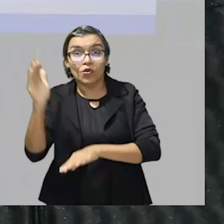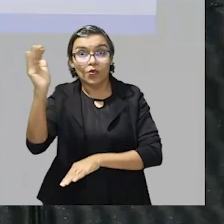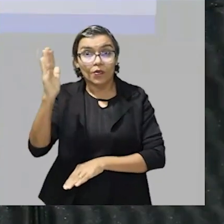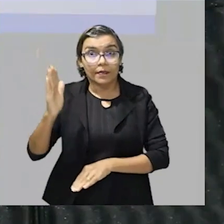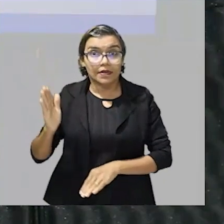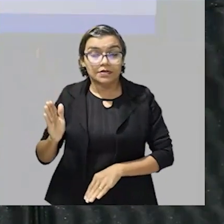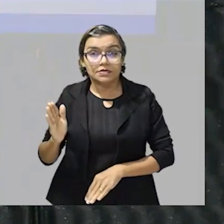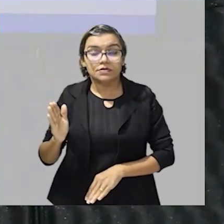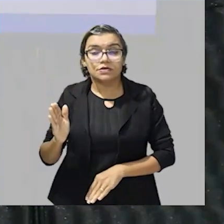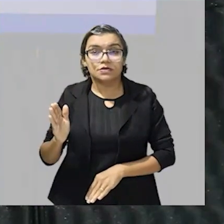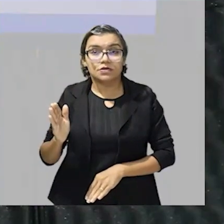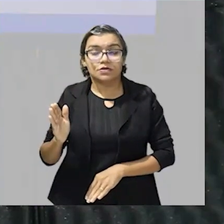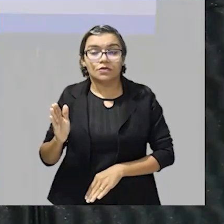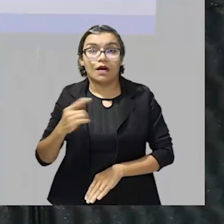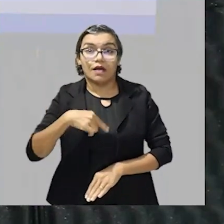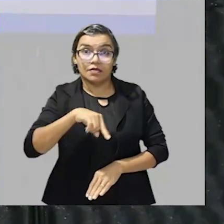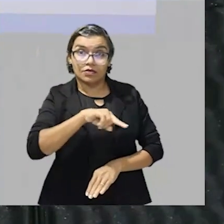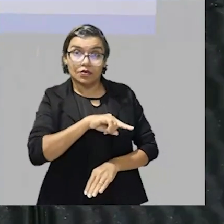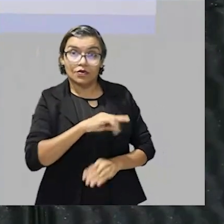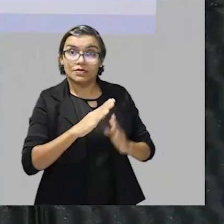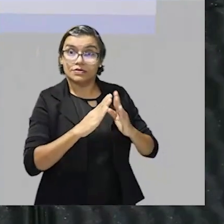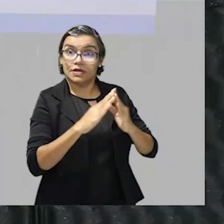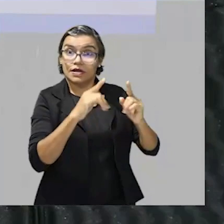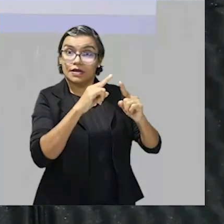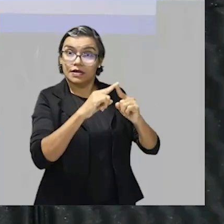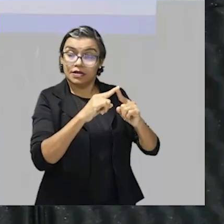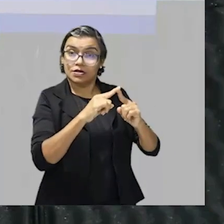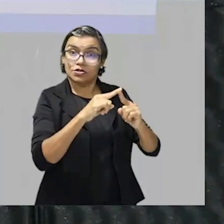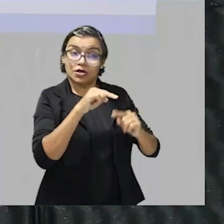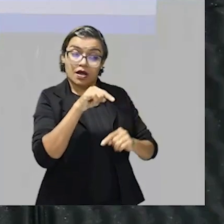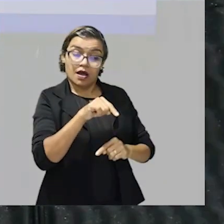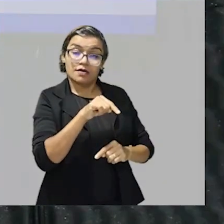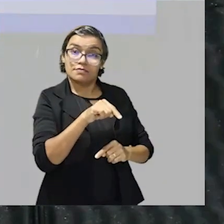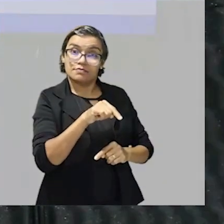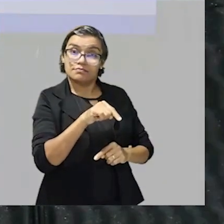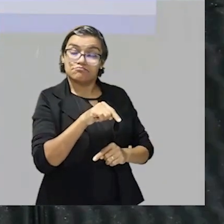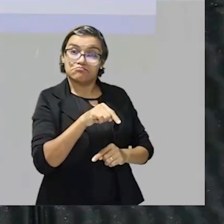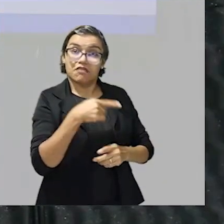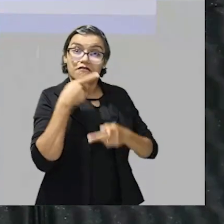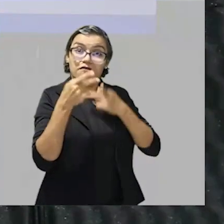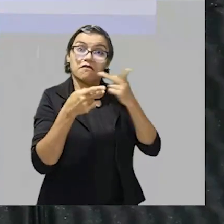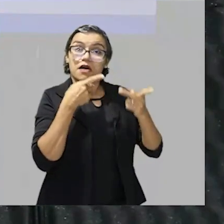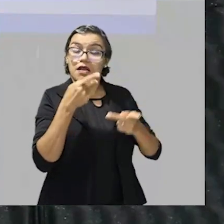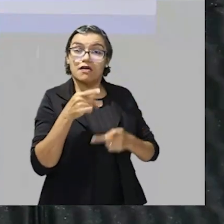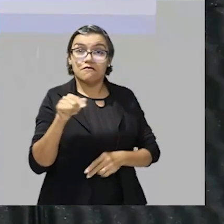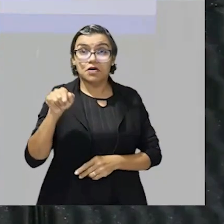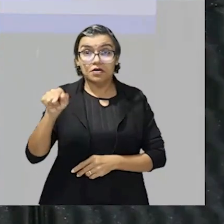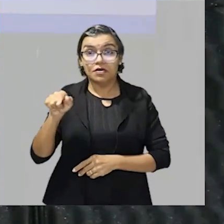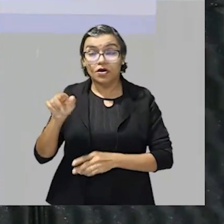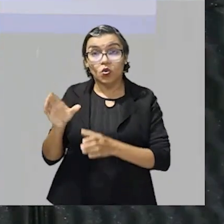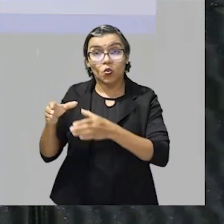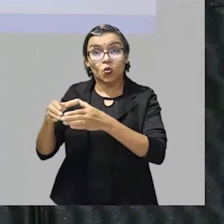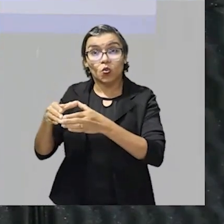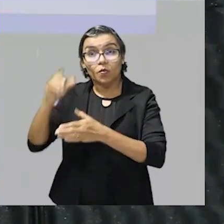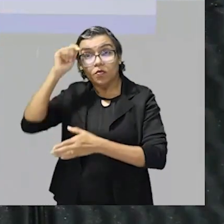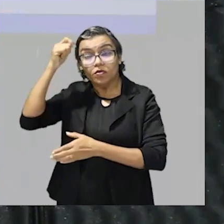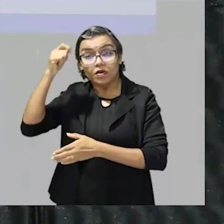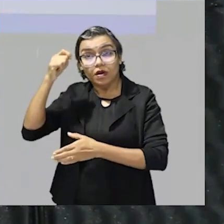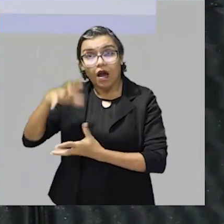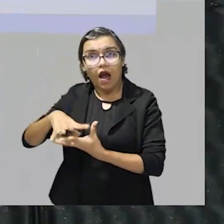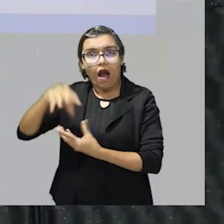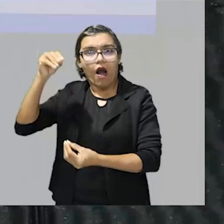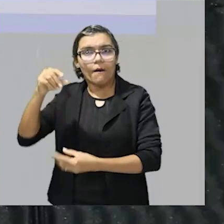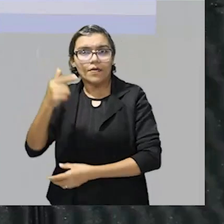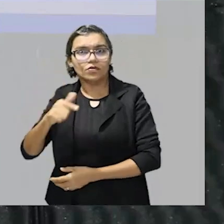chegou aqui a nossa igreja amada dizia pregava que os nossos irmãos não tinham alma